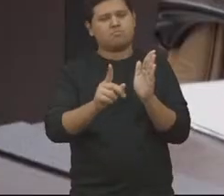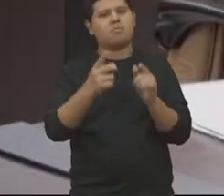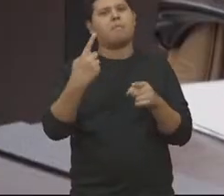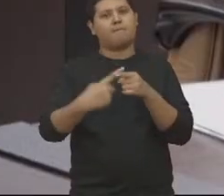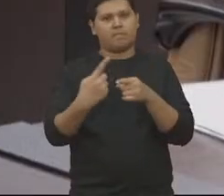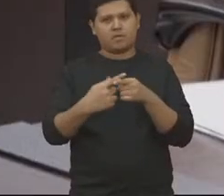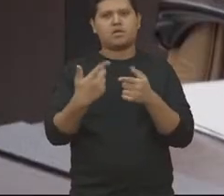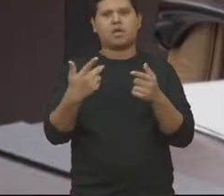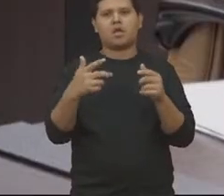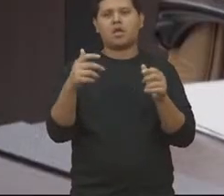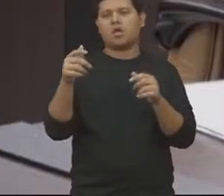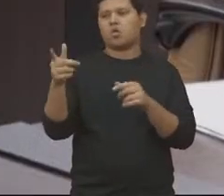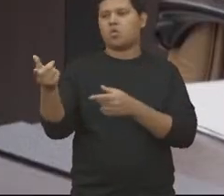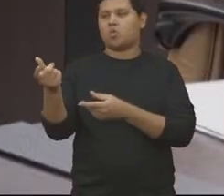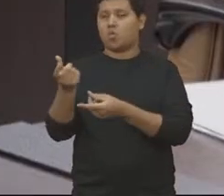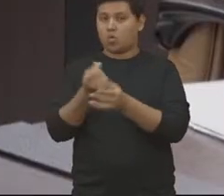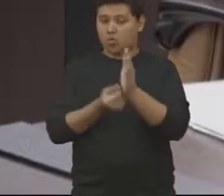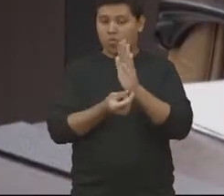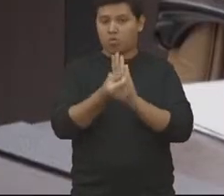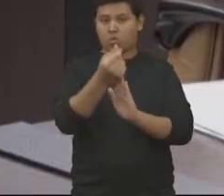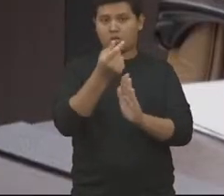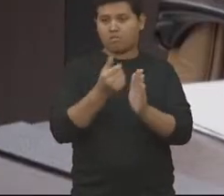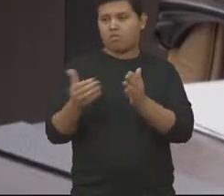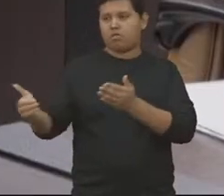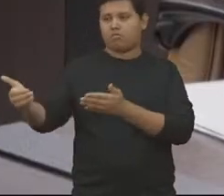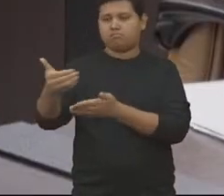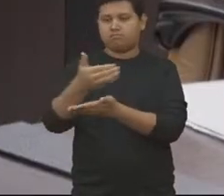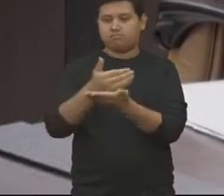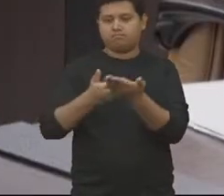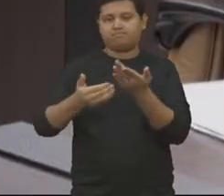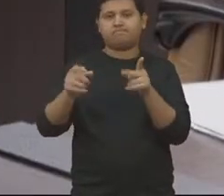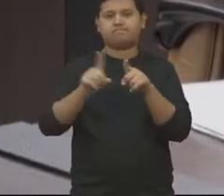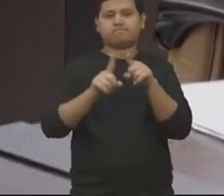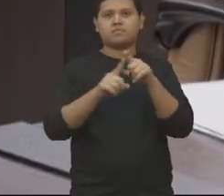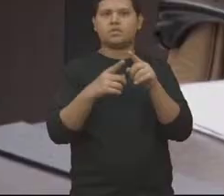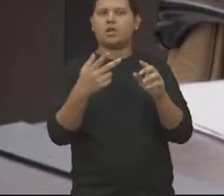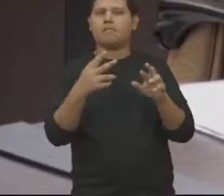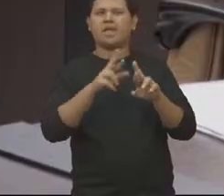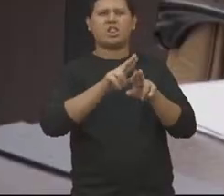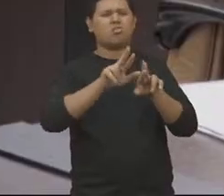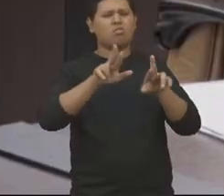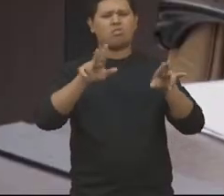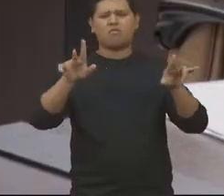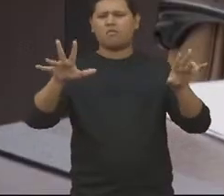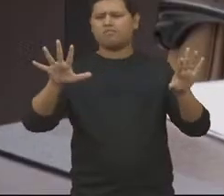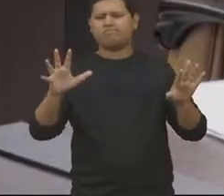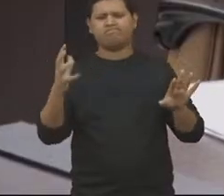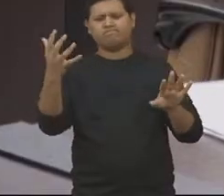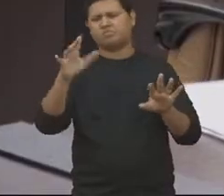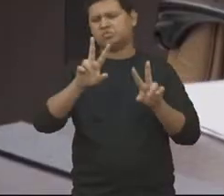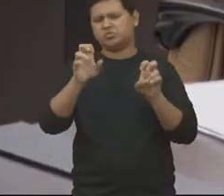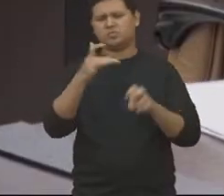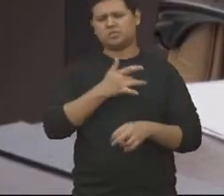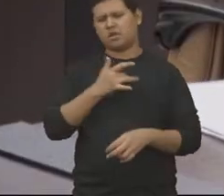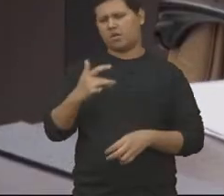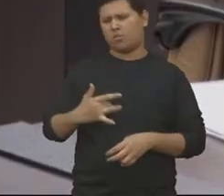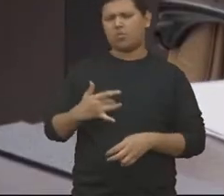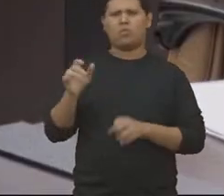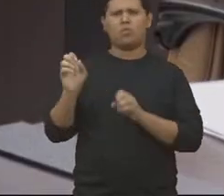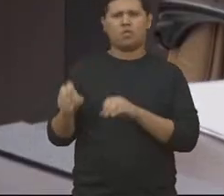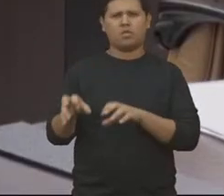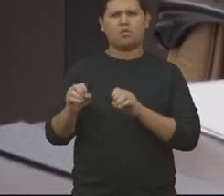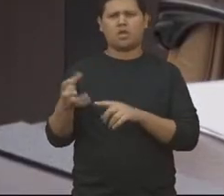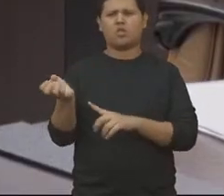conta dos orçamentos, da arrecadação do município e das ocorrências com relação à saúde, à educação,